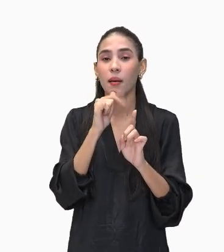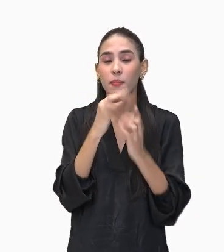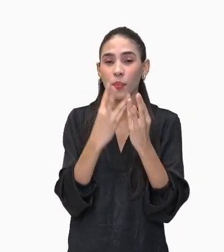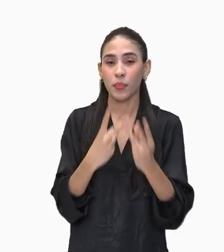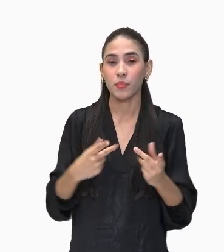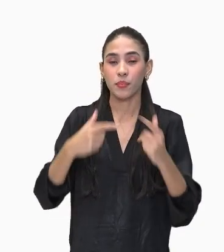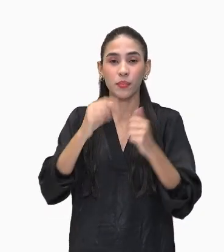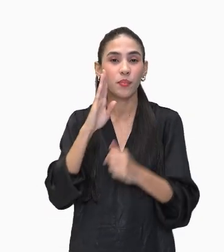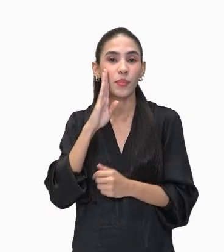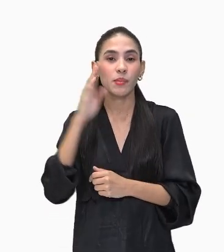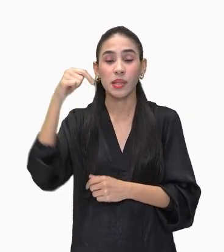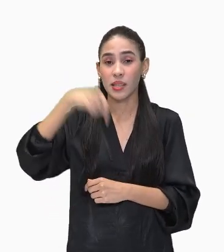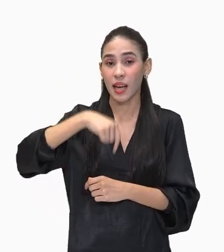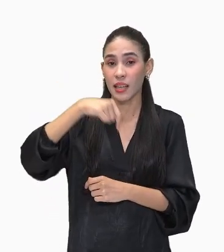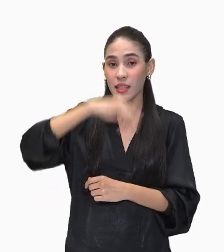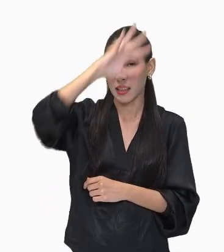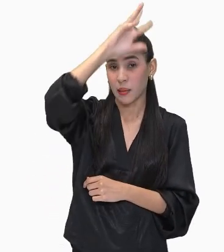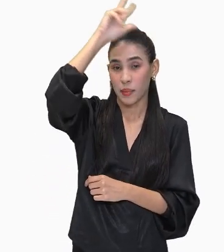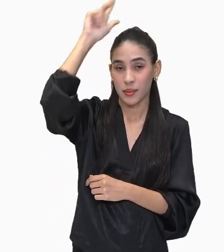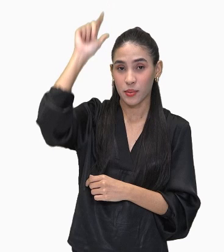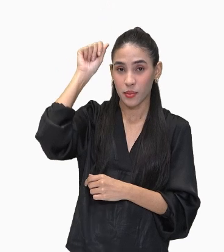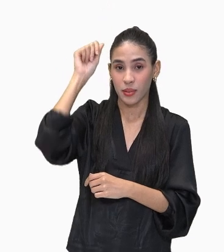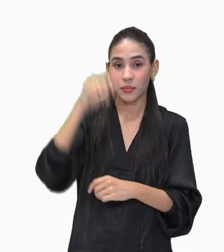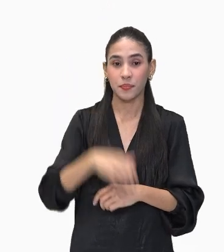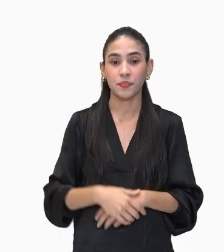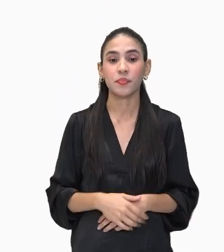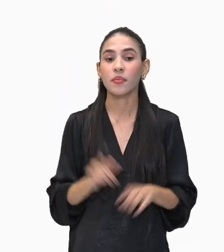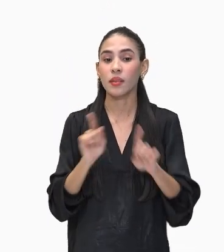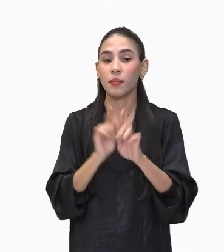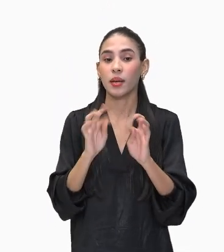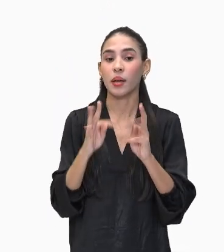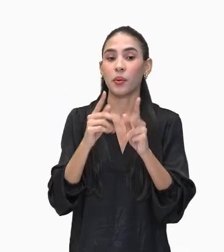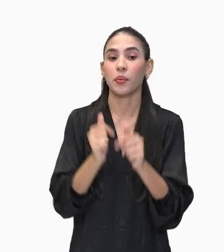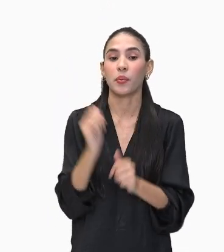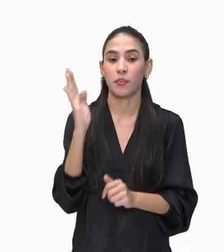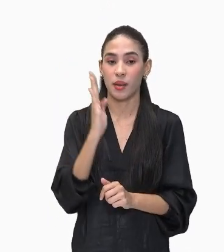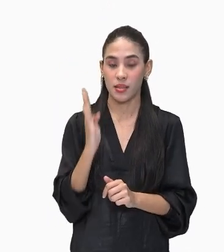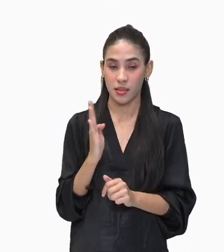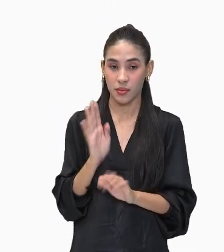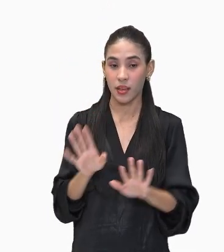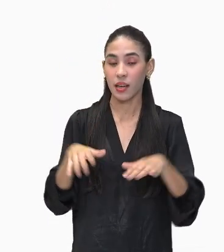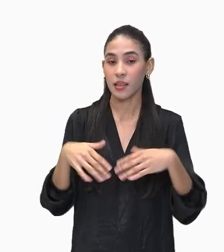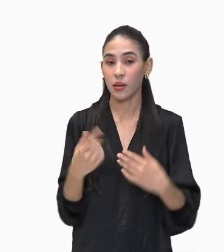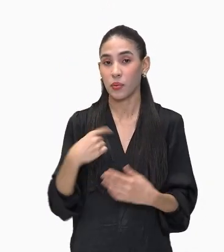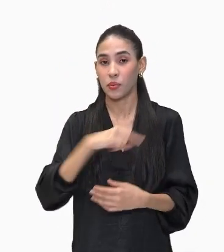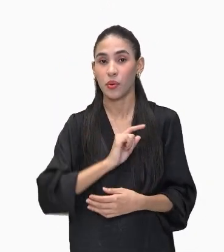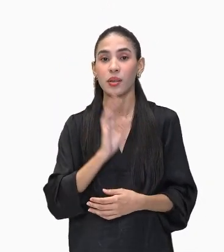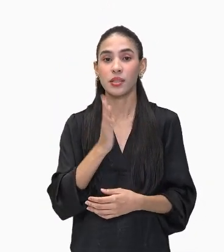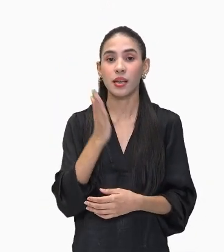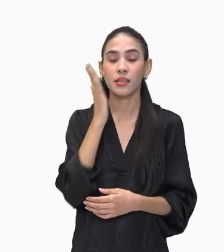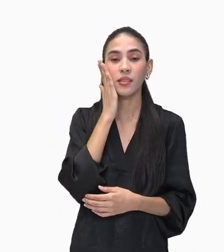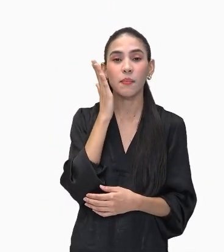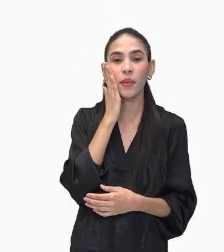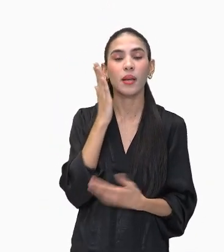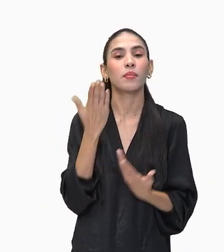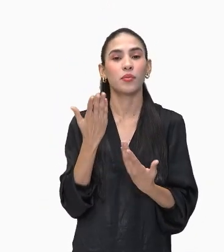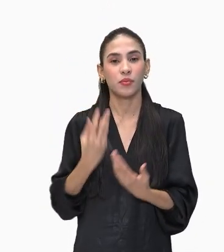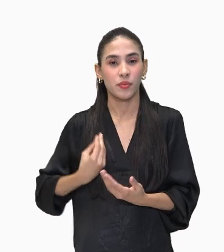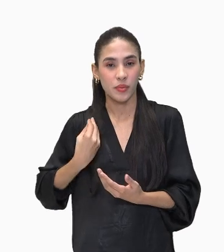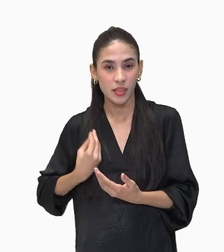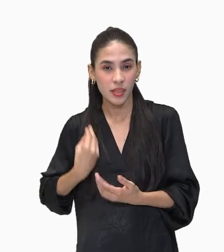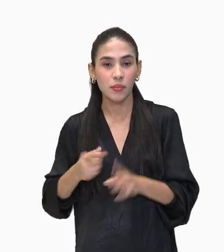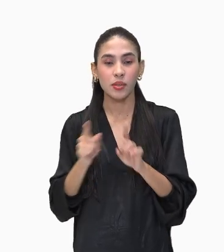principalmente aqui na nossa região amazônica e em todo o Brasil. Então, todos nós já vivenciamos esses problemas,